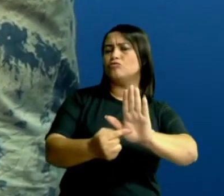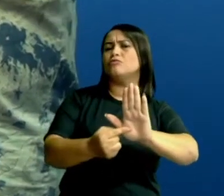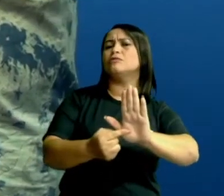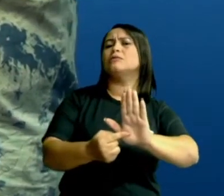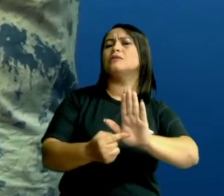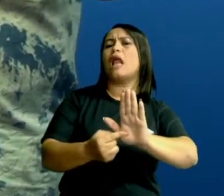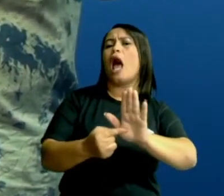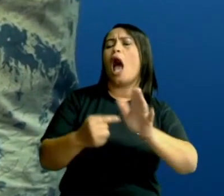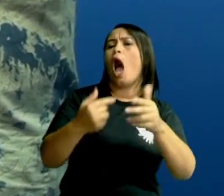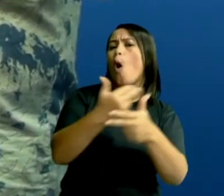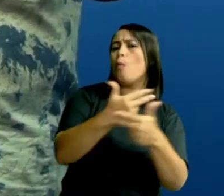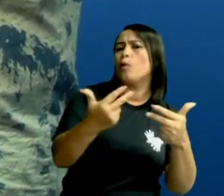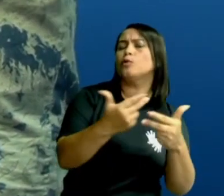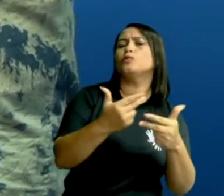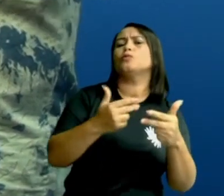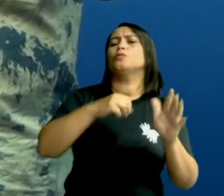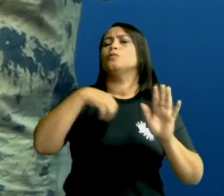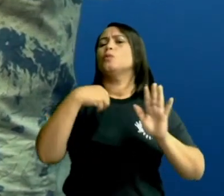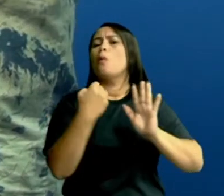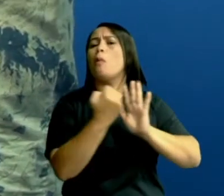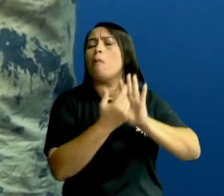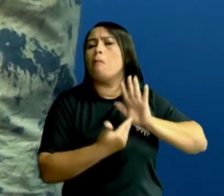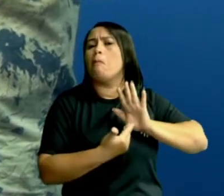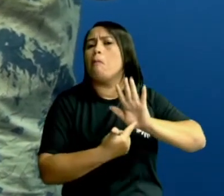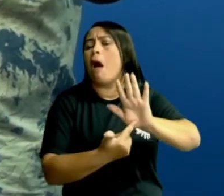de divulgar uma marca, de divulgar um